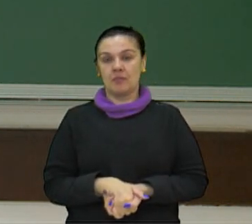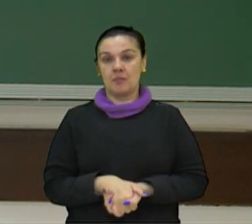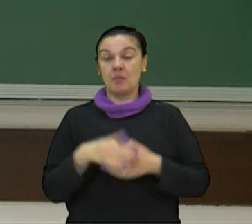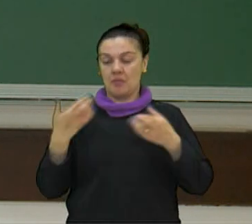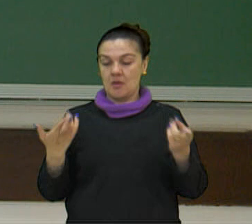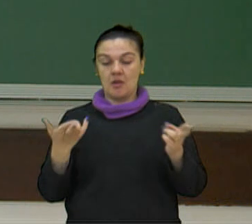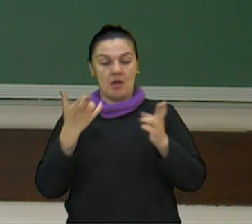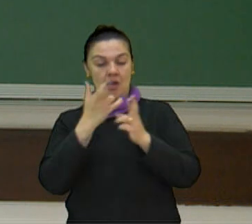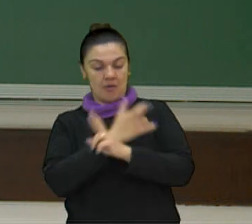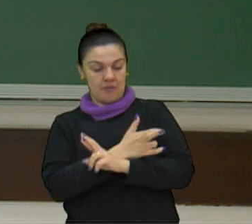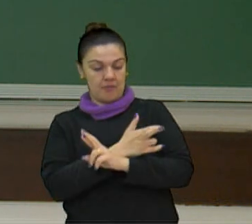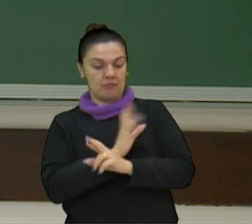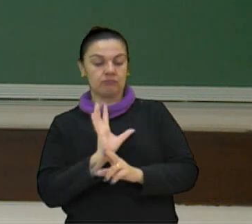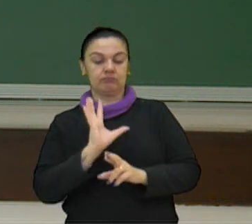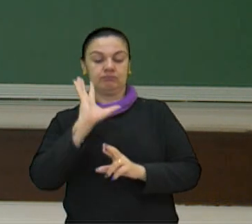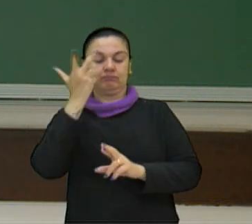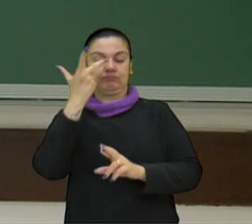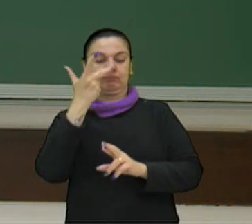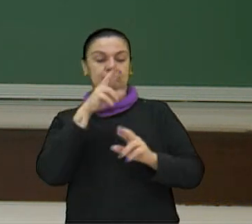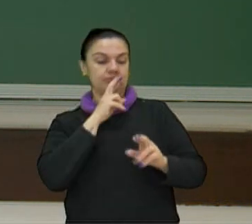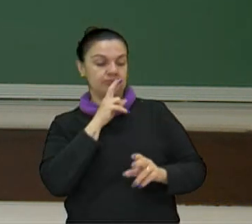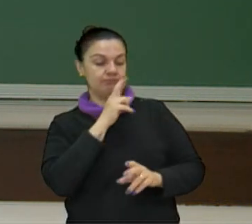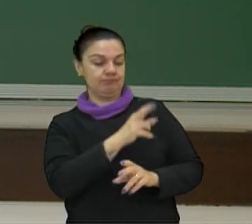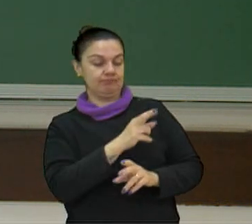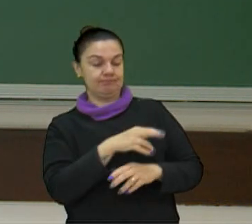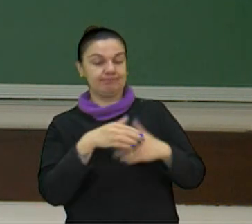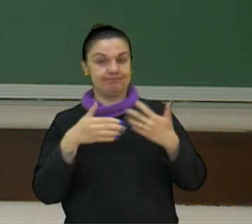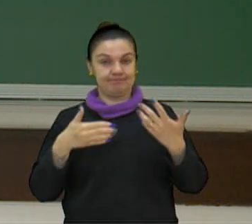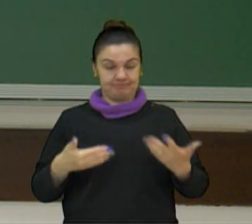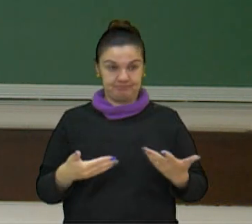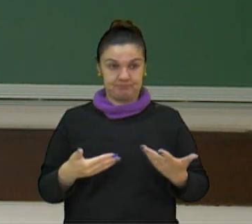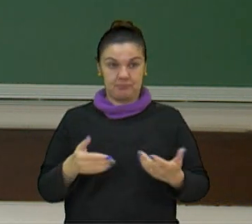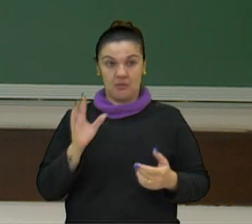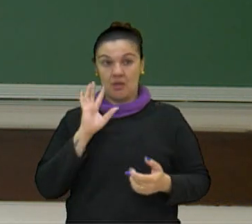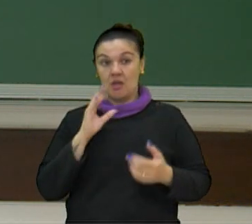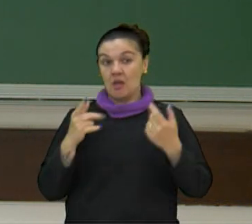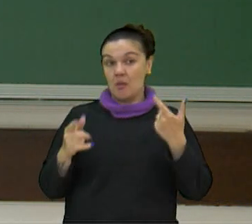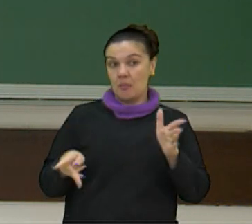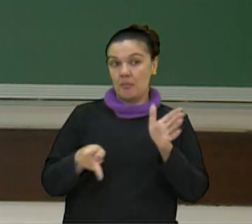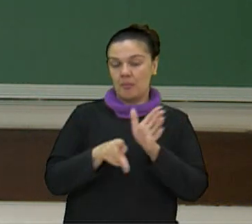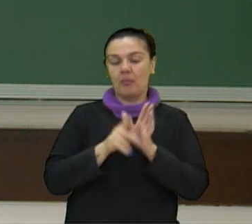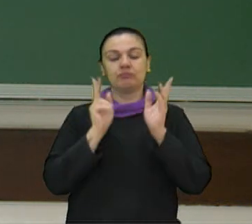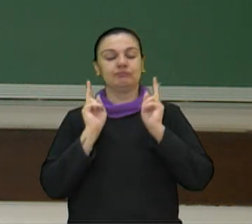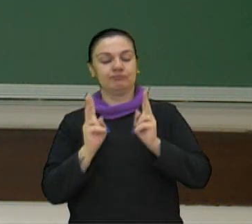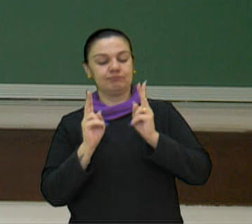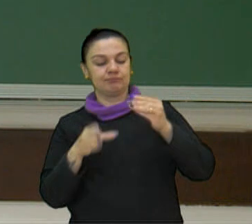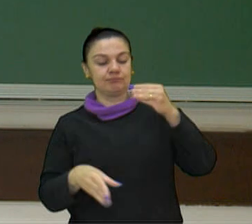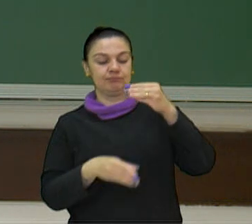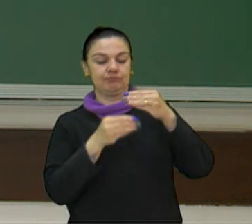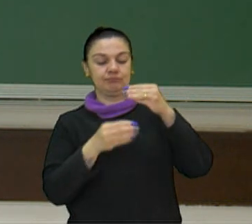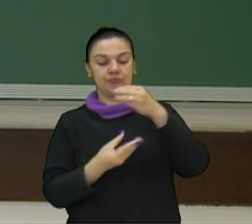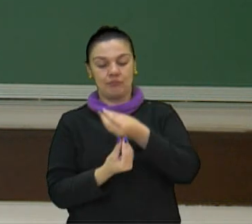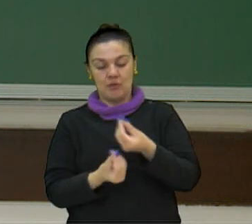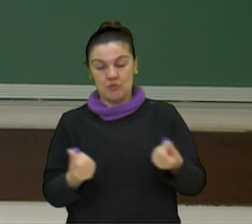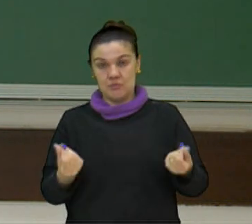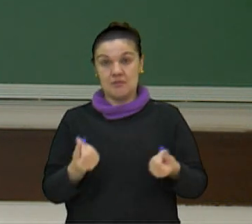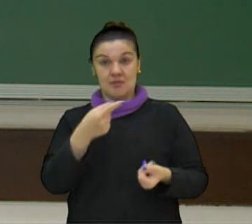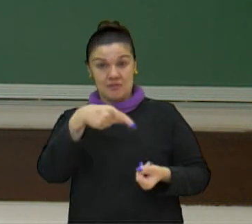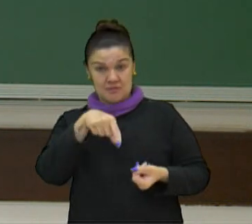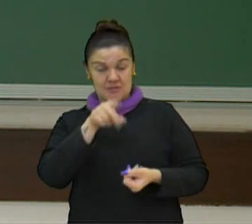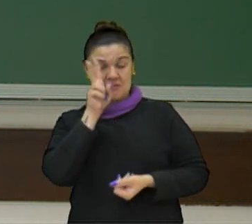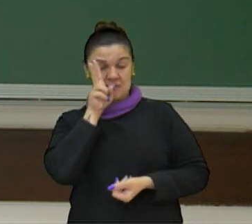A relação de causa e efeito, no pensamento de Spinoza, ocorre na mesma substância. Então, se